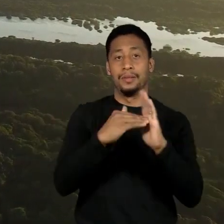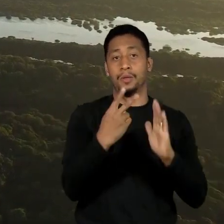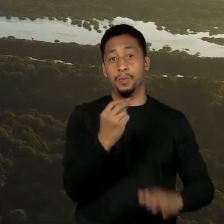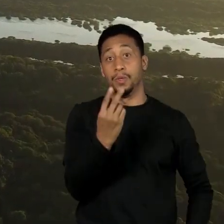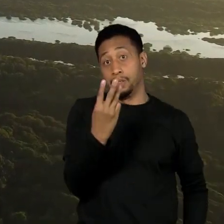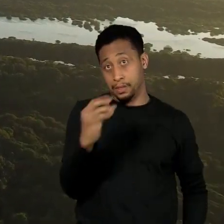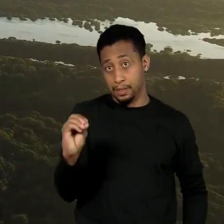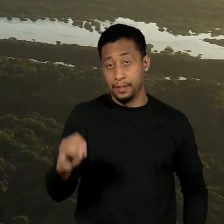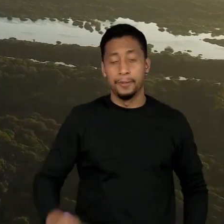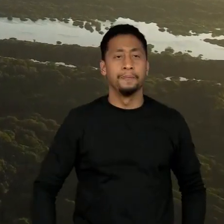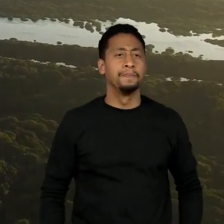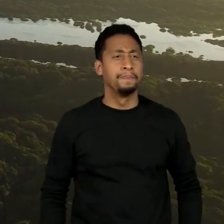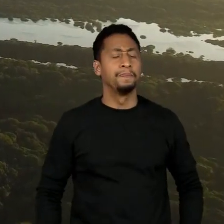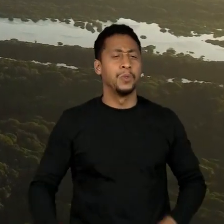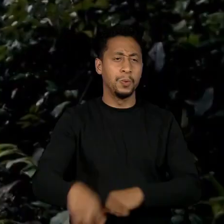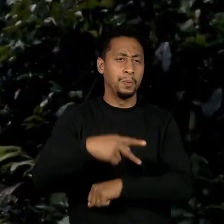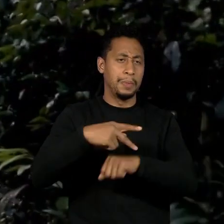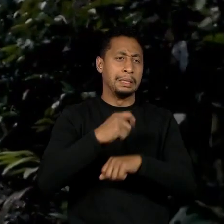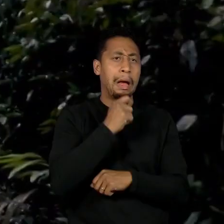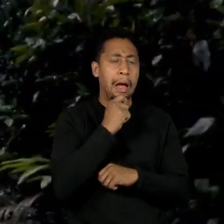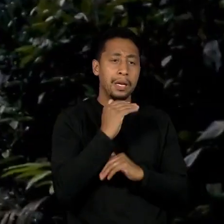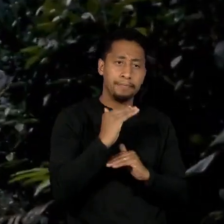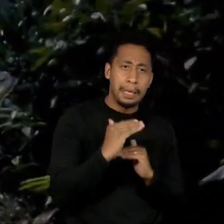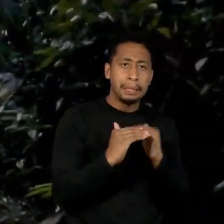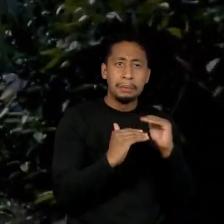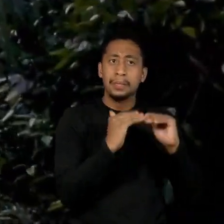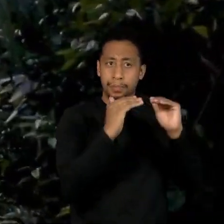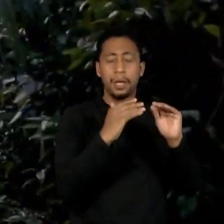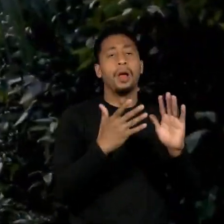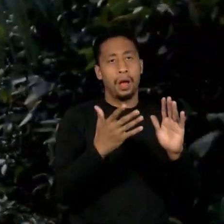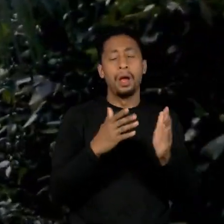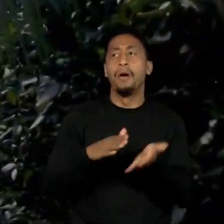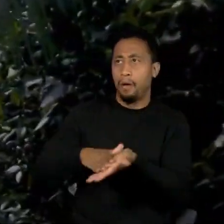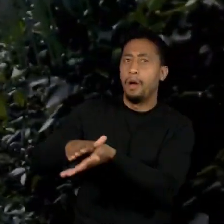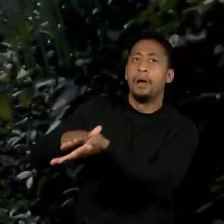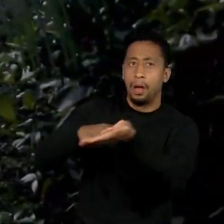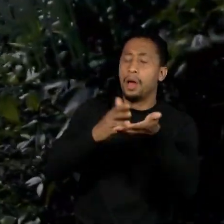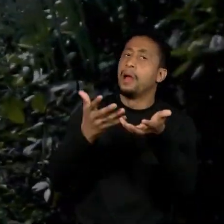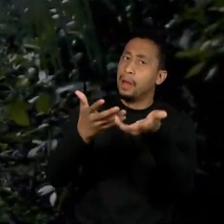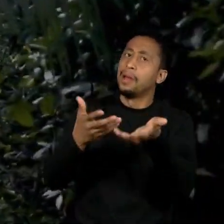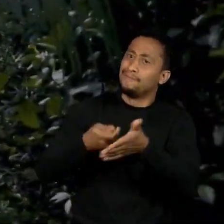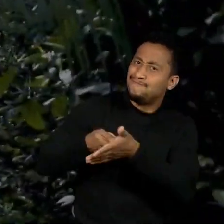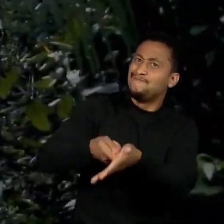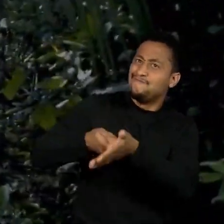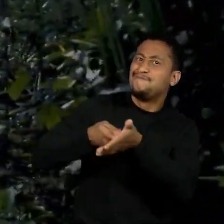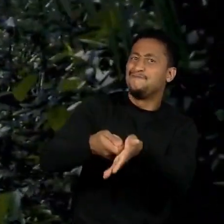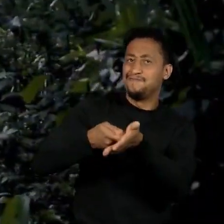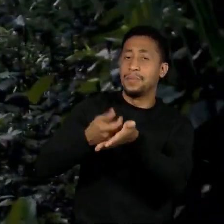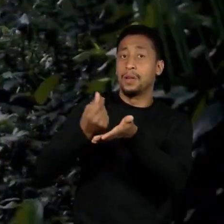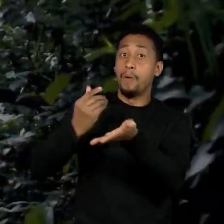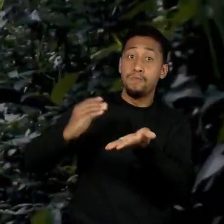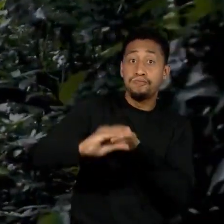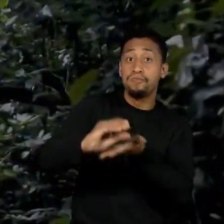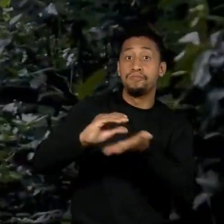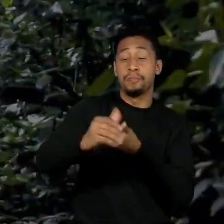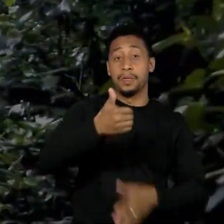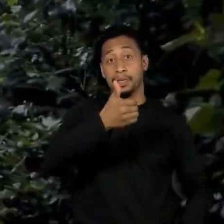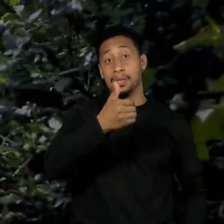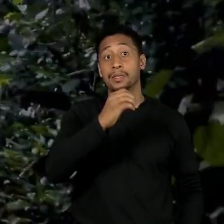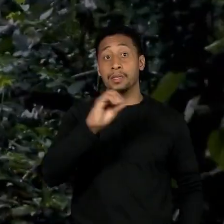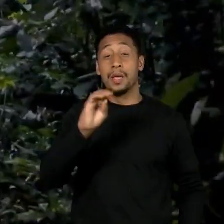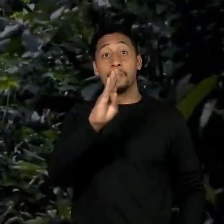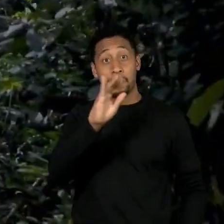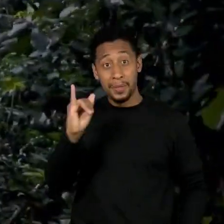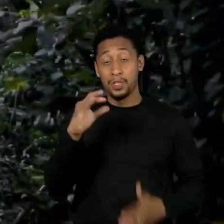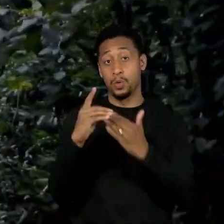Os países em desenvolvimento vão insistir no financiamento de pelo menos 100 bilhões de dólares anuais, acertado